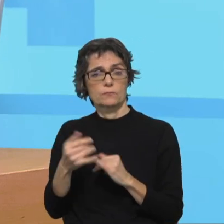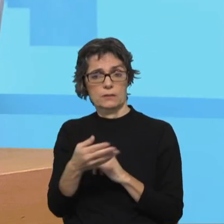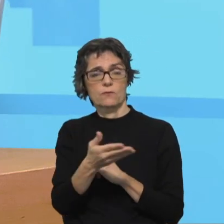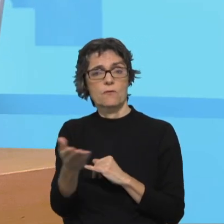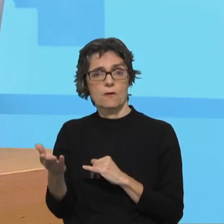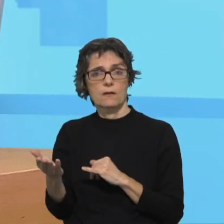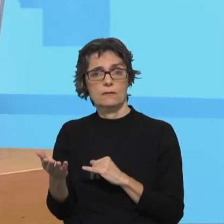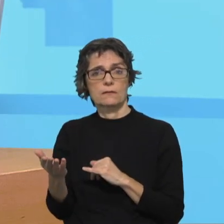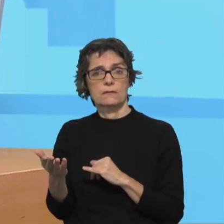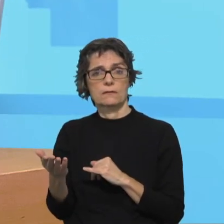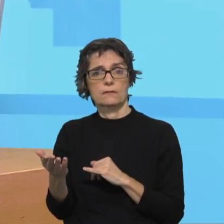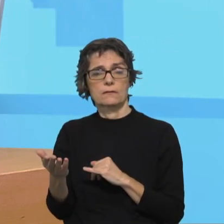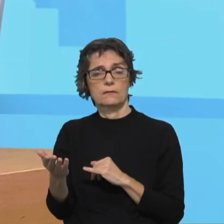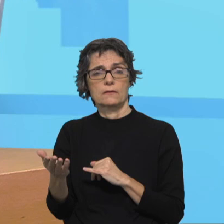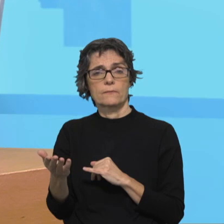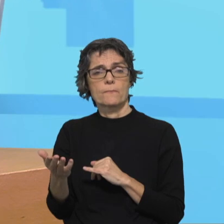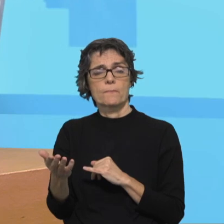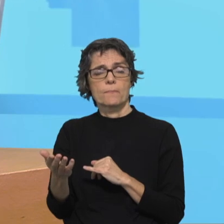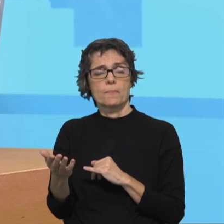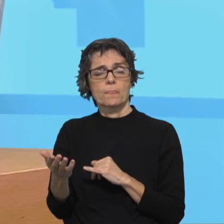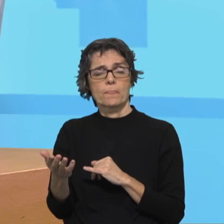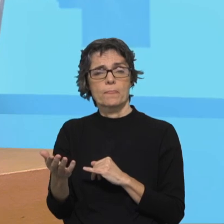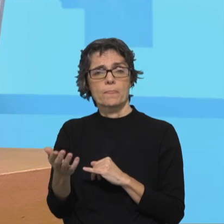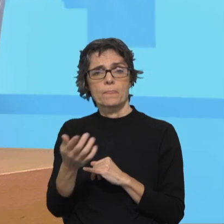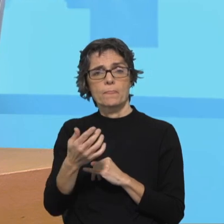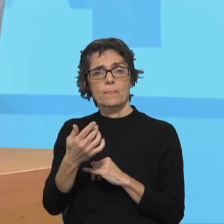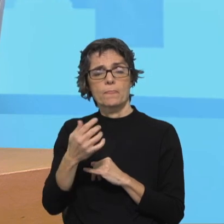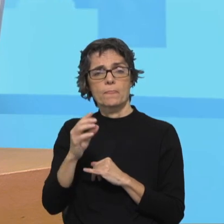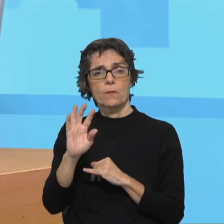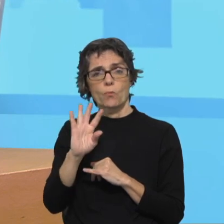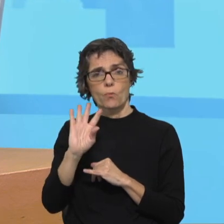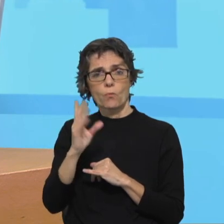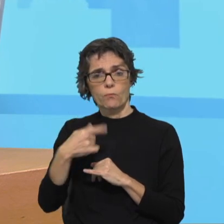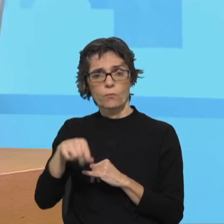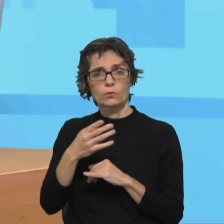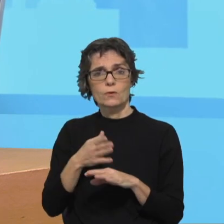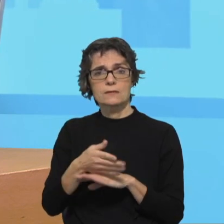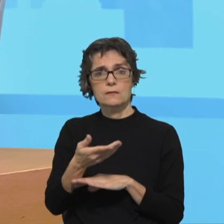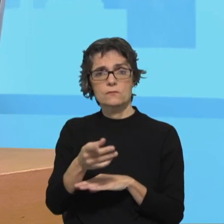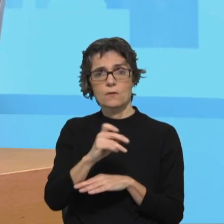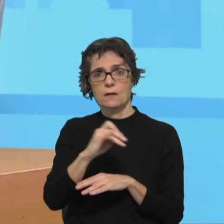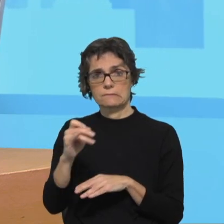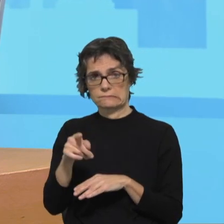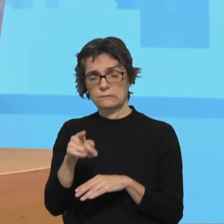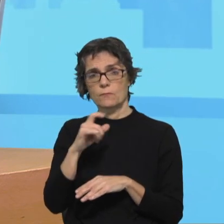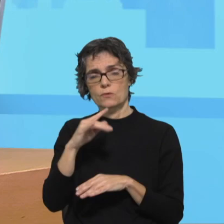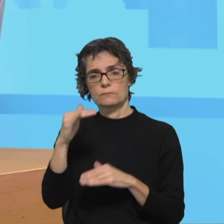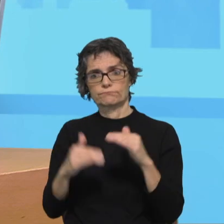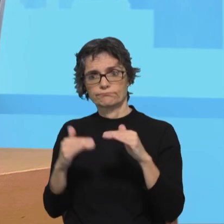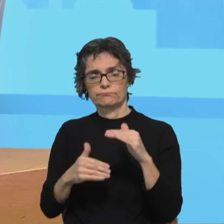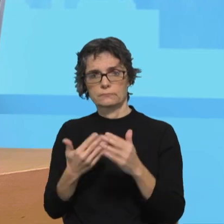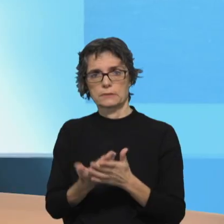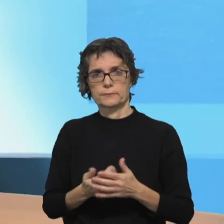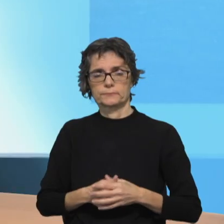a diferença abismal de acesso a este tipo de instrumentos se puderem agravar as desigualdades. Até o próprio